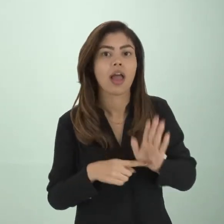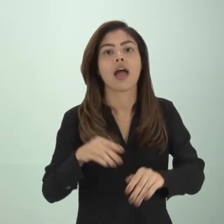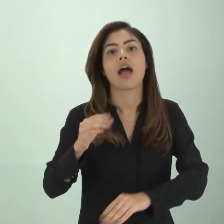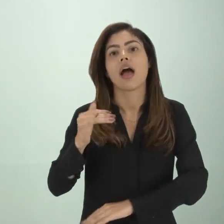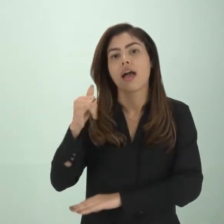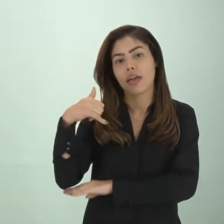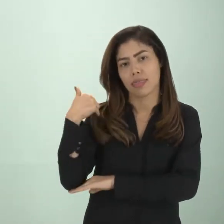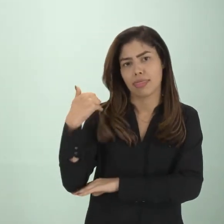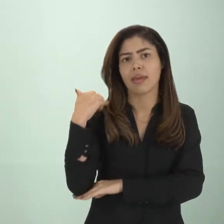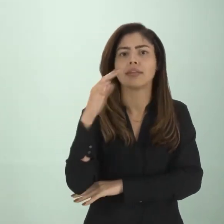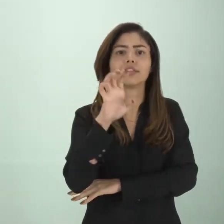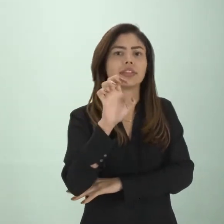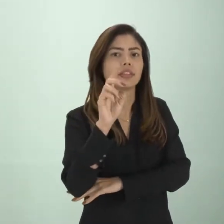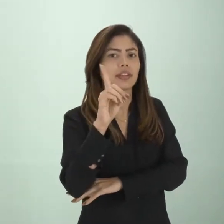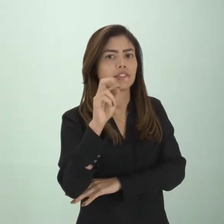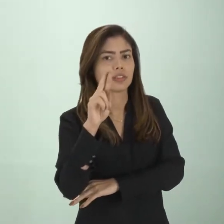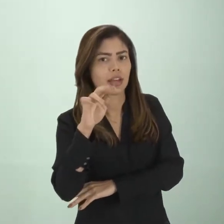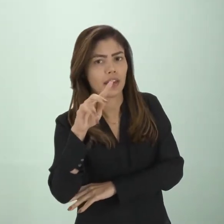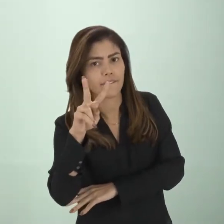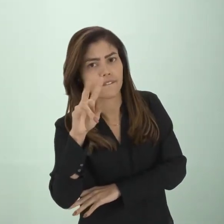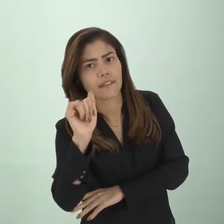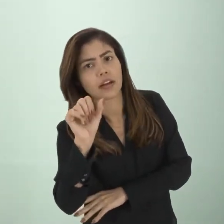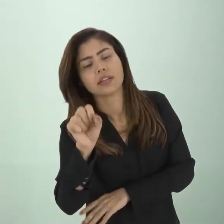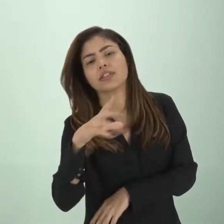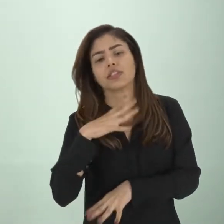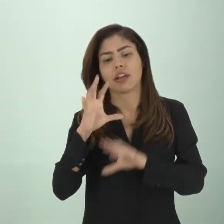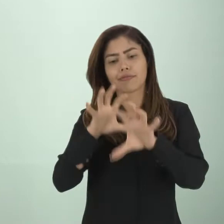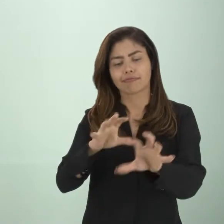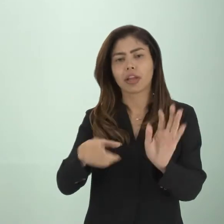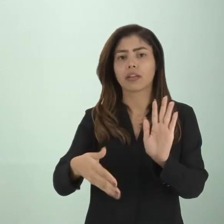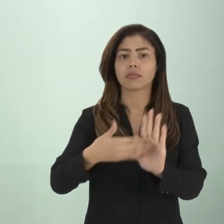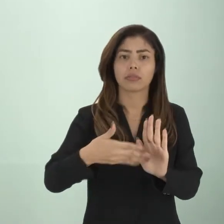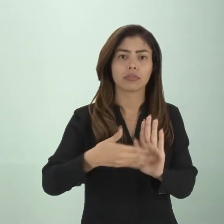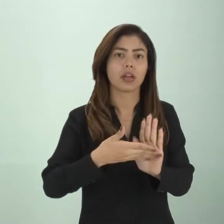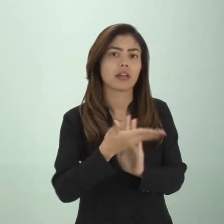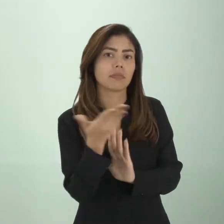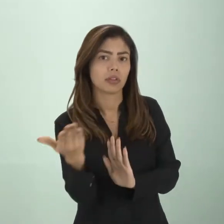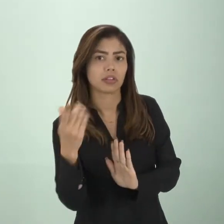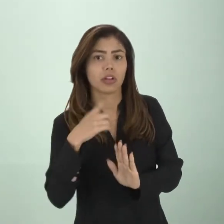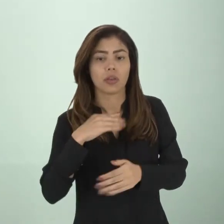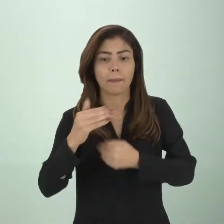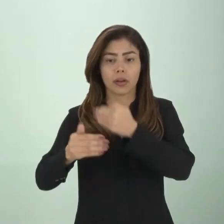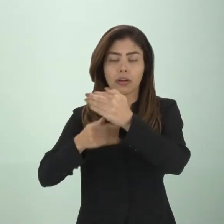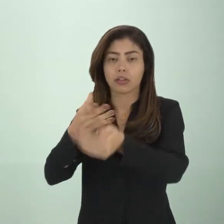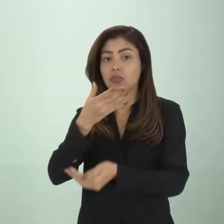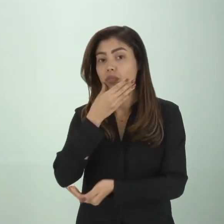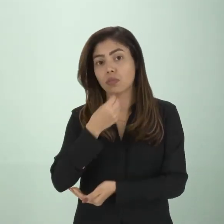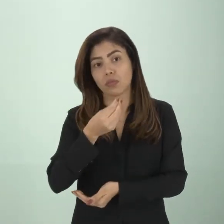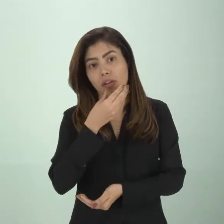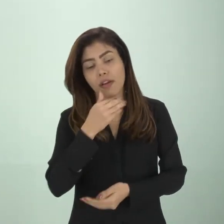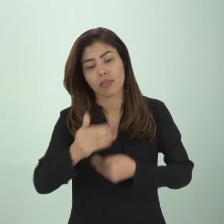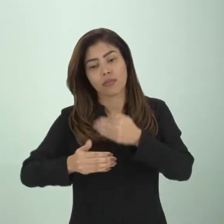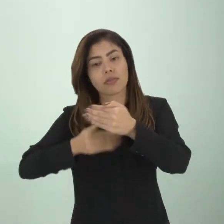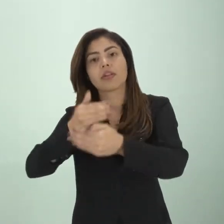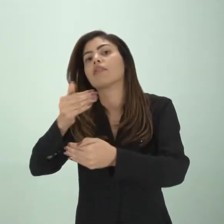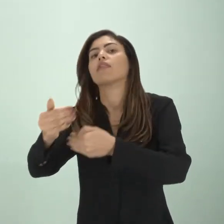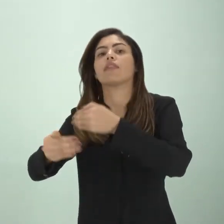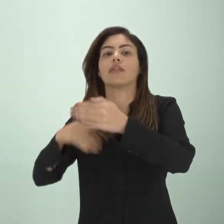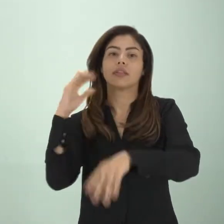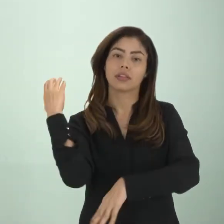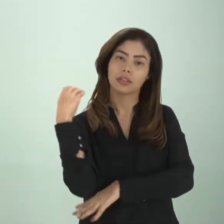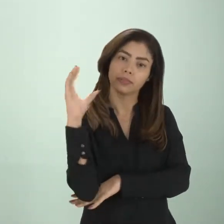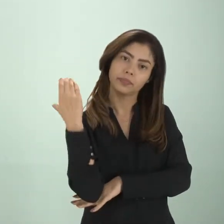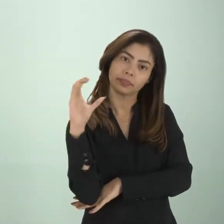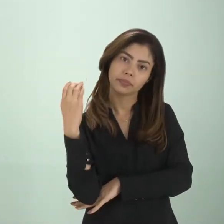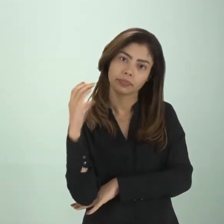das Trevas se referem à estagnação do progresso humano, do desenvolvimento das